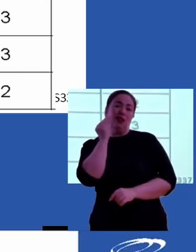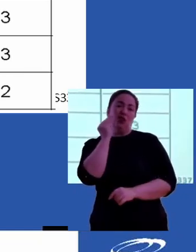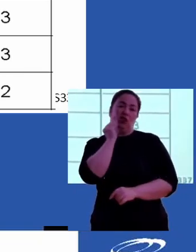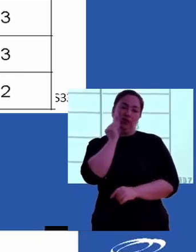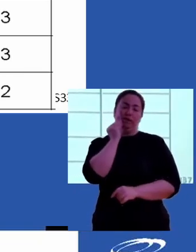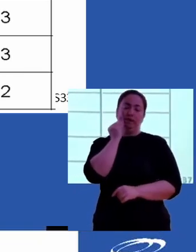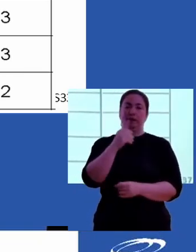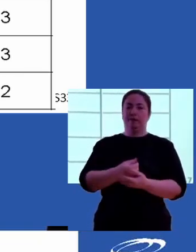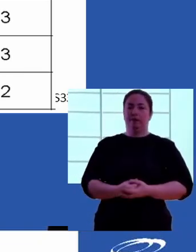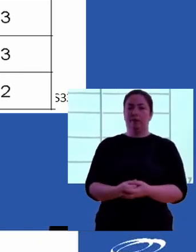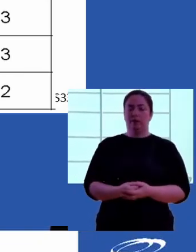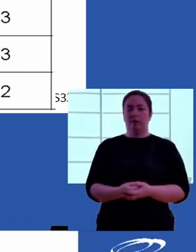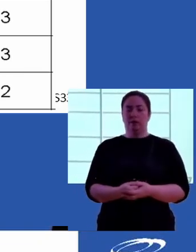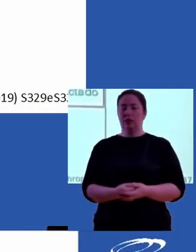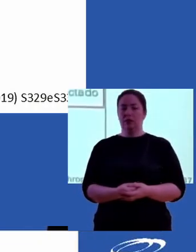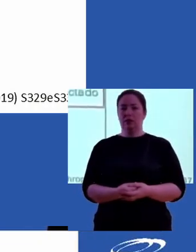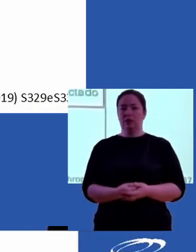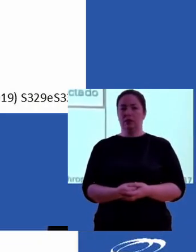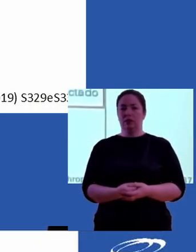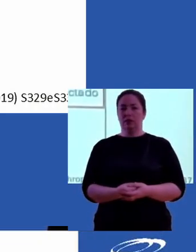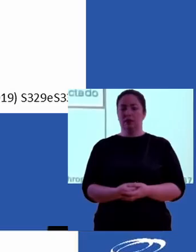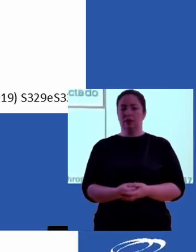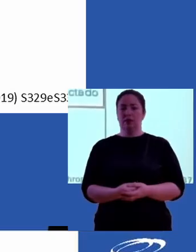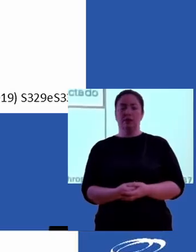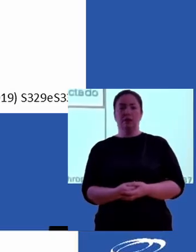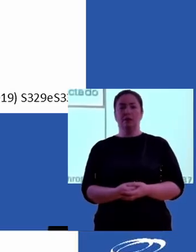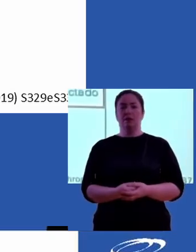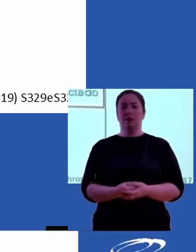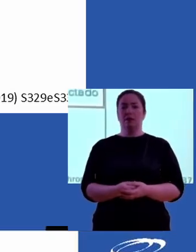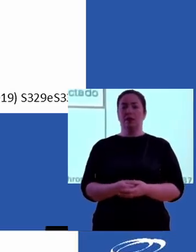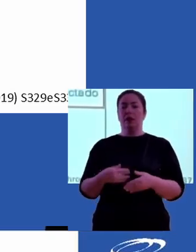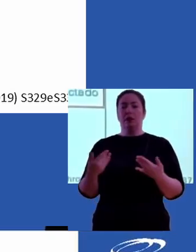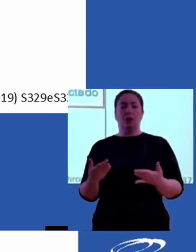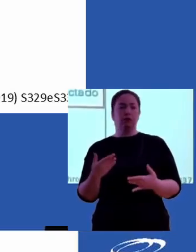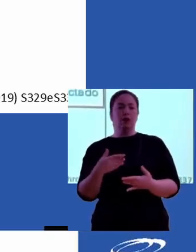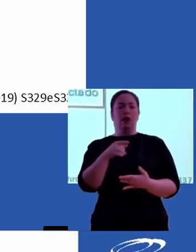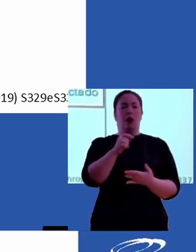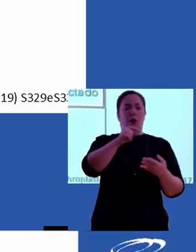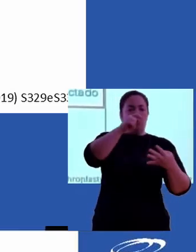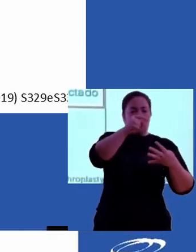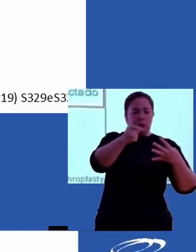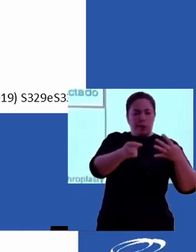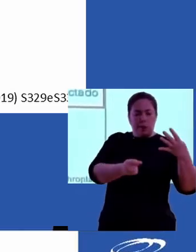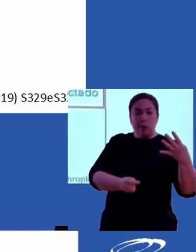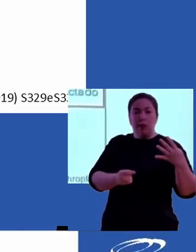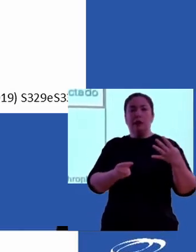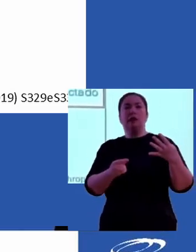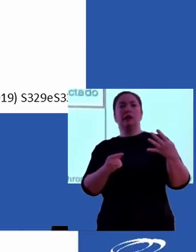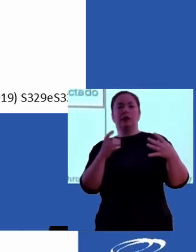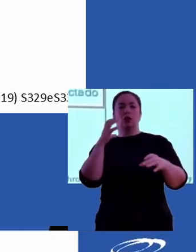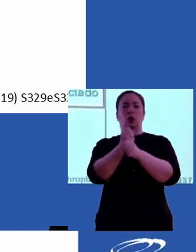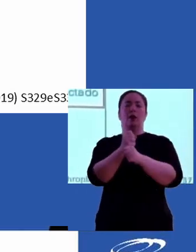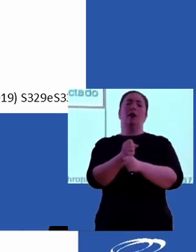você atribui uma pontuação e o somatório dessa pontuação vai dizer se o paciente está infectado, se for 6 ou